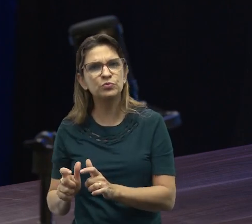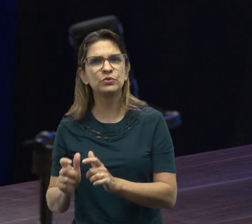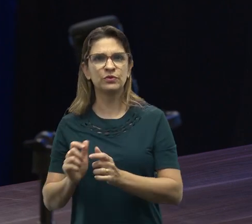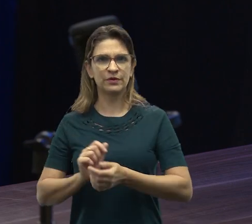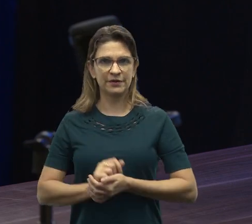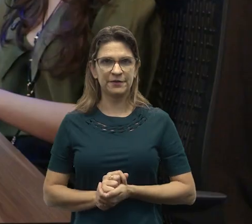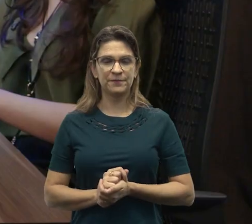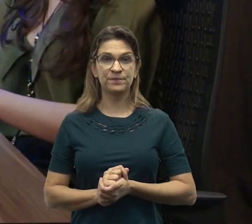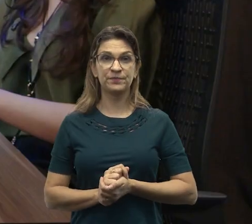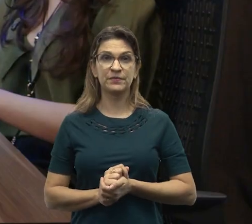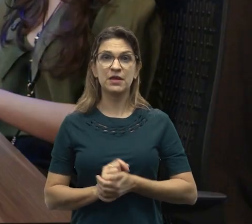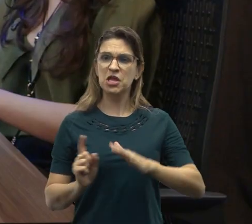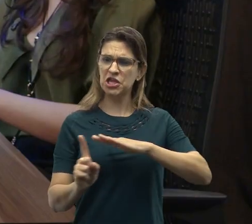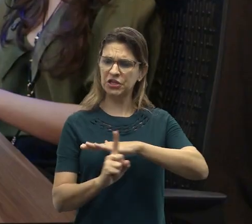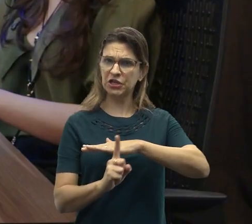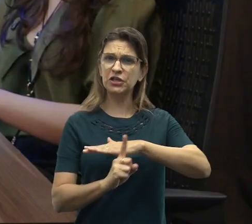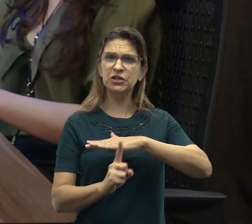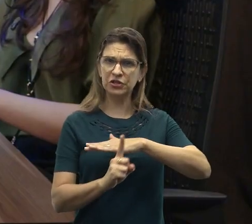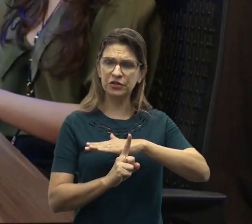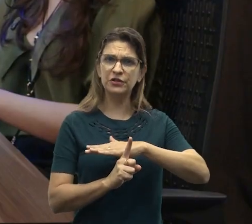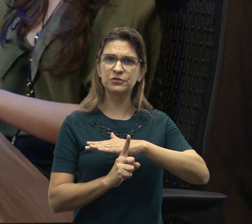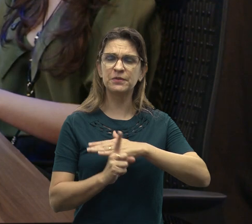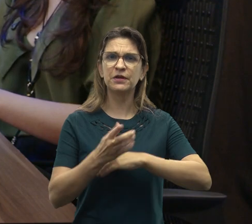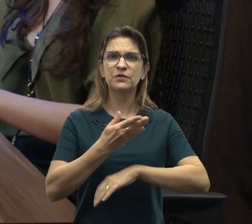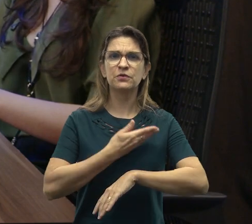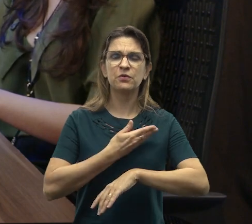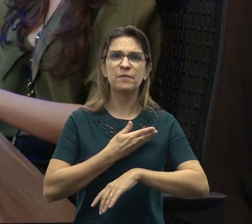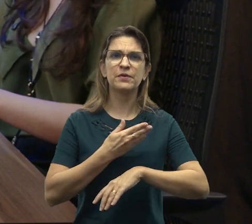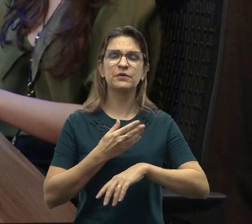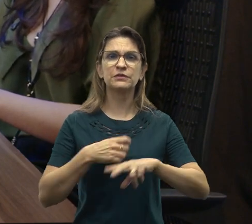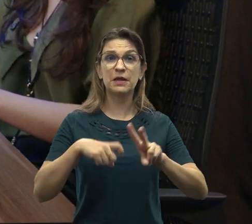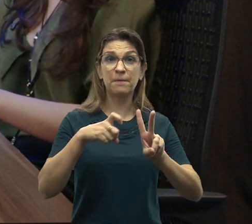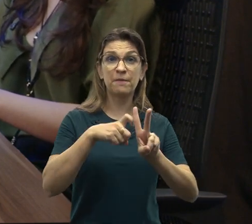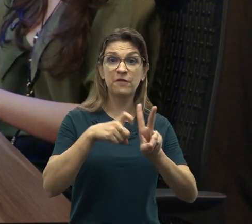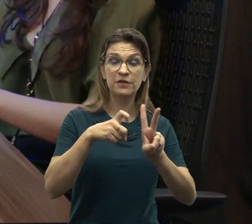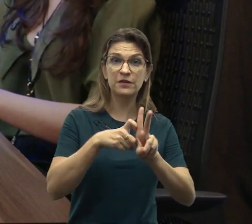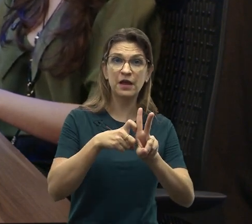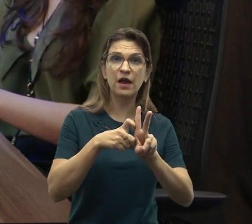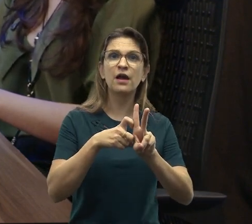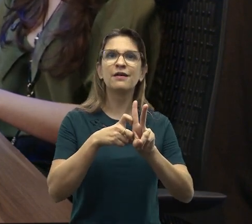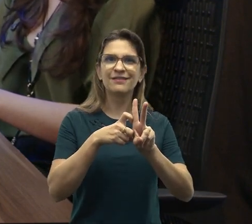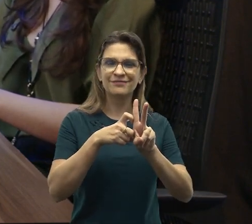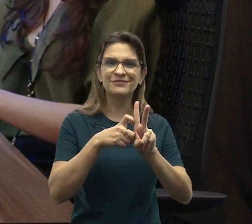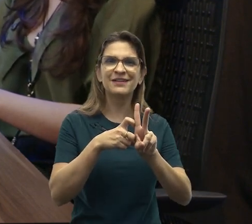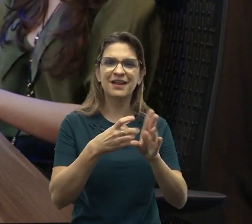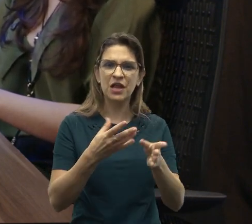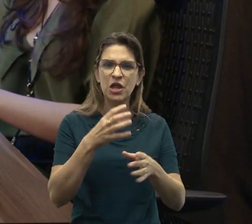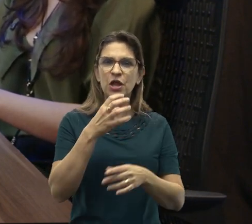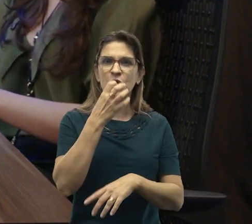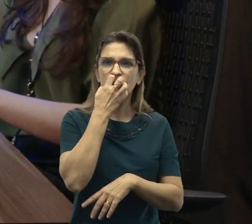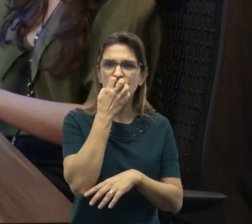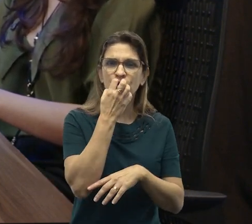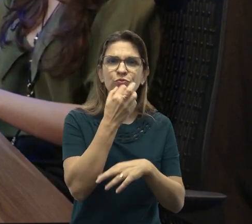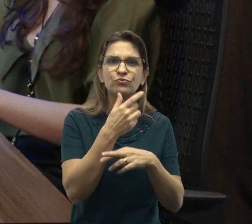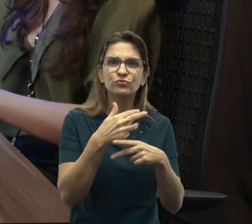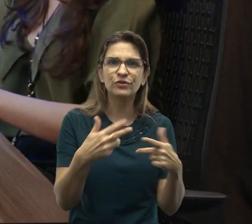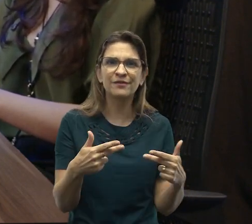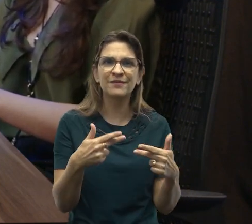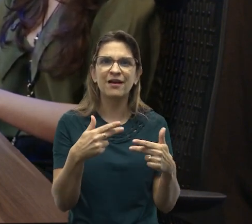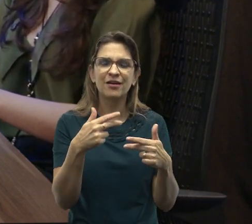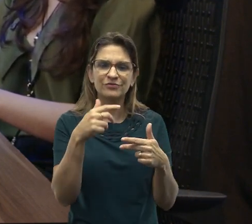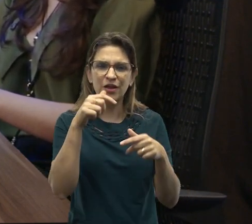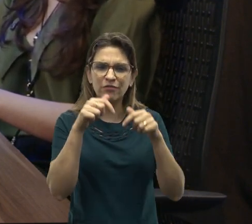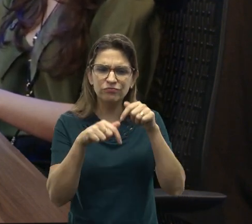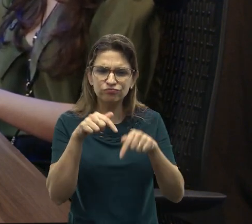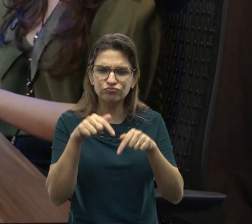ambulatório com colegas da medicina veterinária. Eu vi casos sendo tratados que o animal não sabe que está sendo tratado com o que. Eu